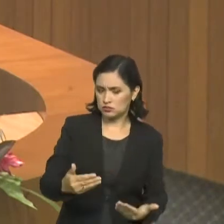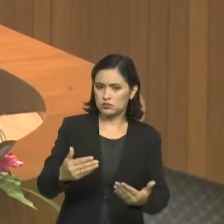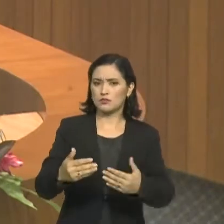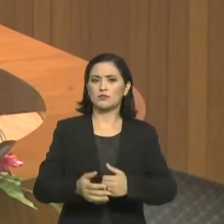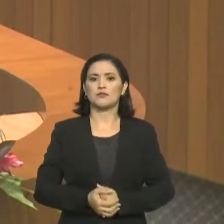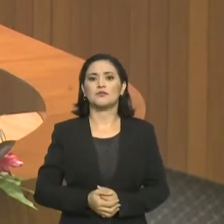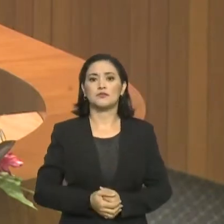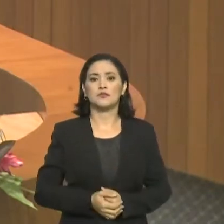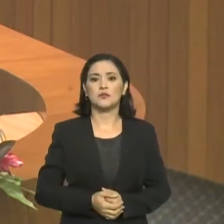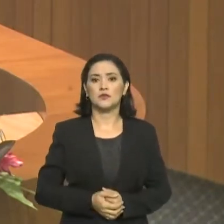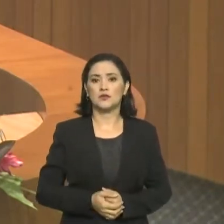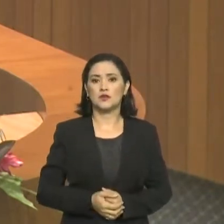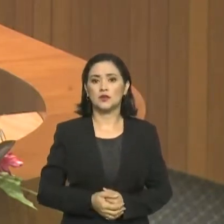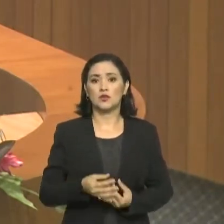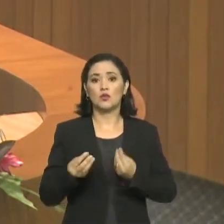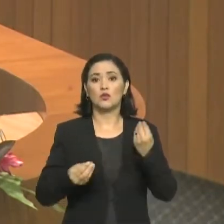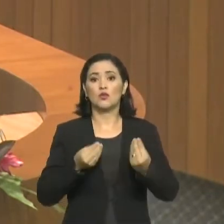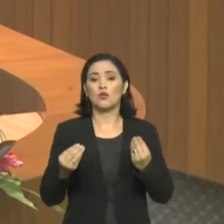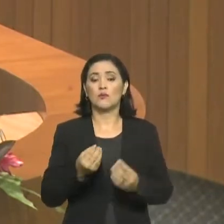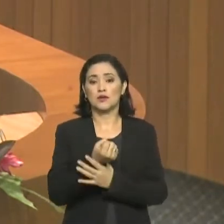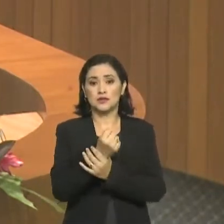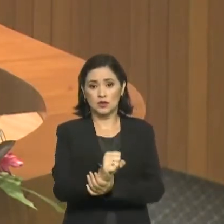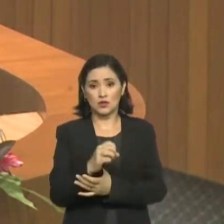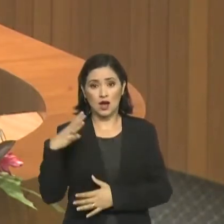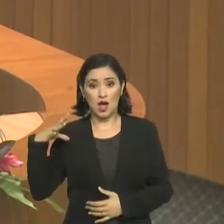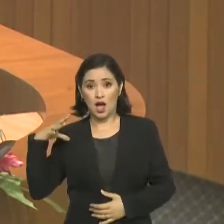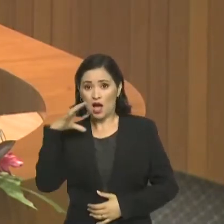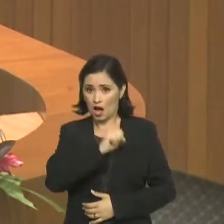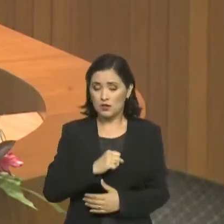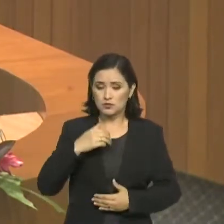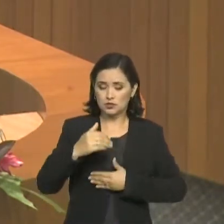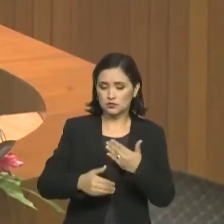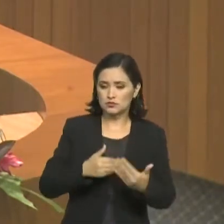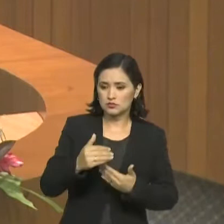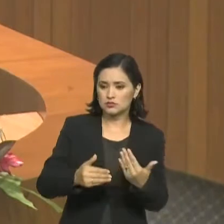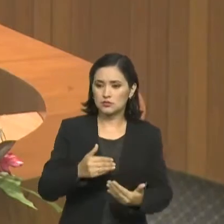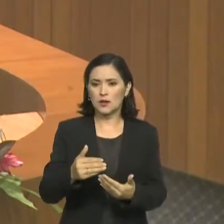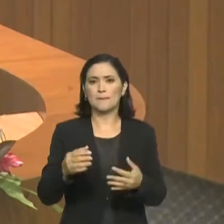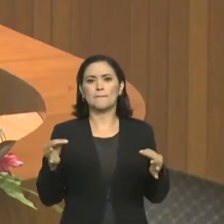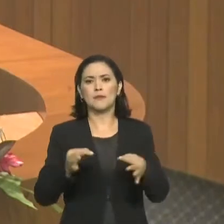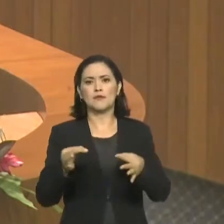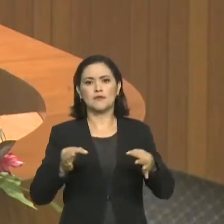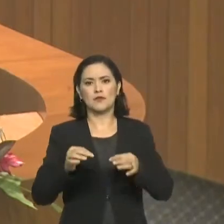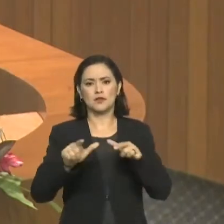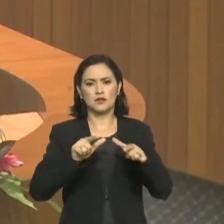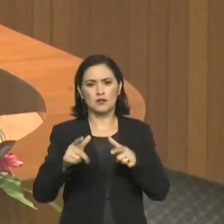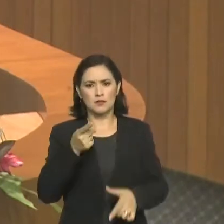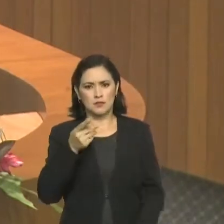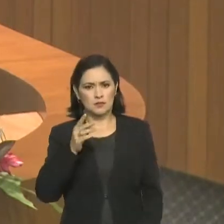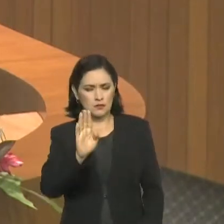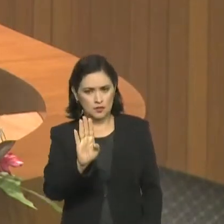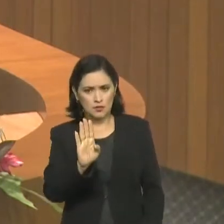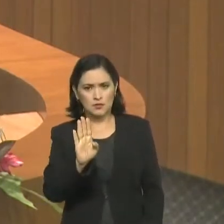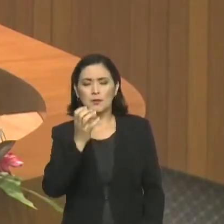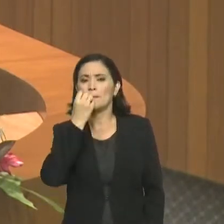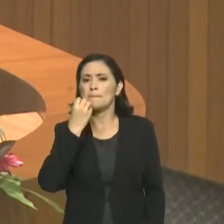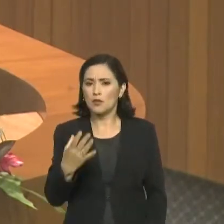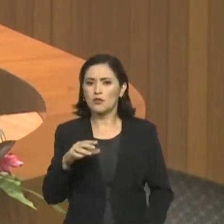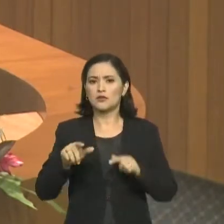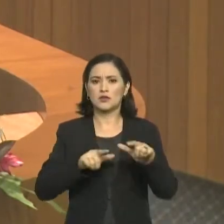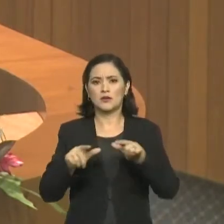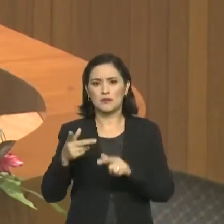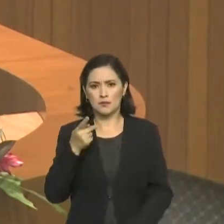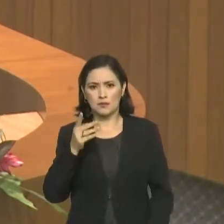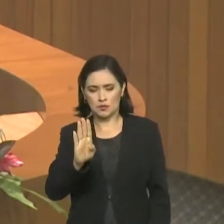existe maneira maior de garantir a excelência do serviço público, a eficiência do serviço